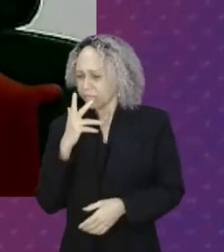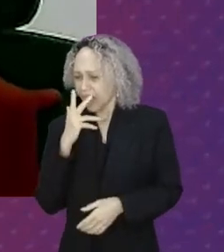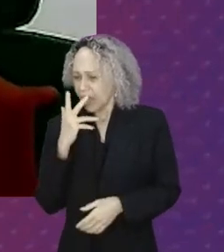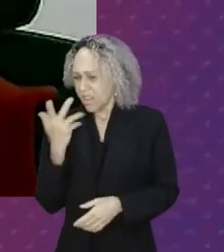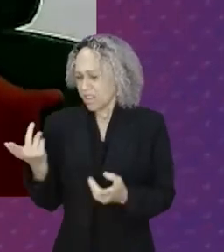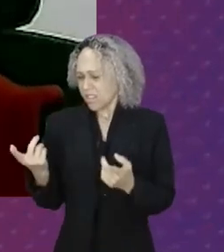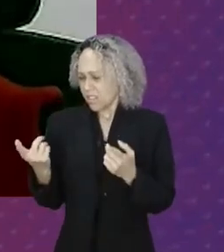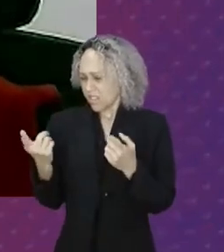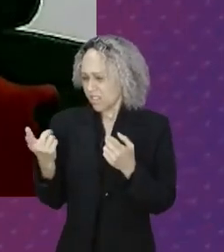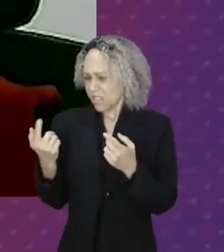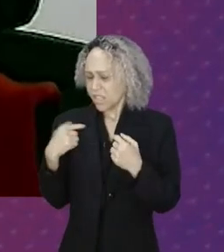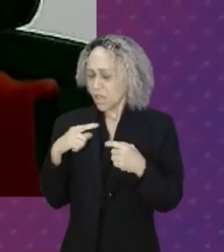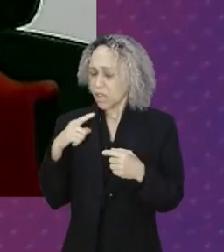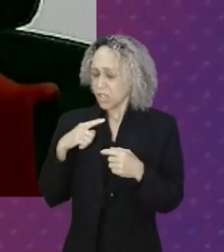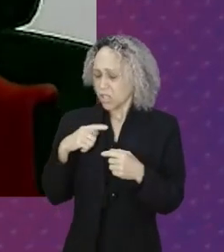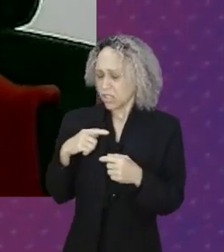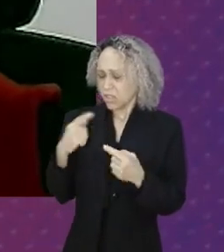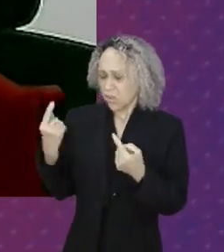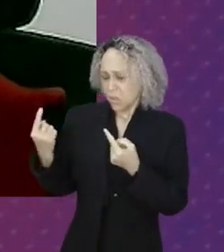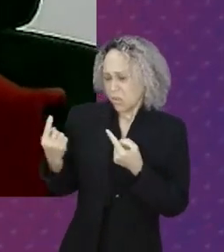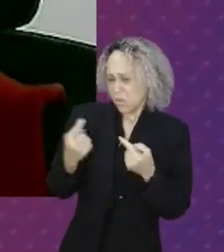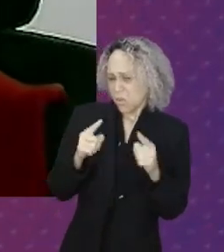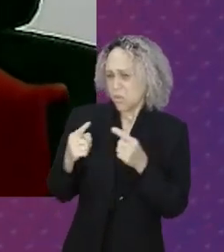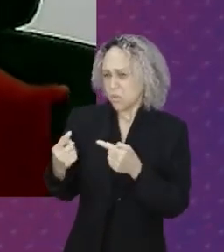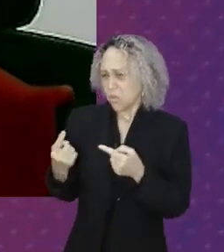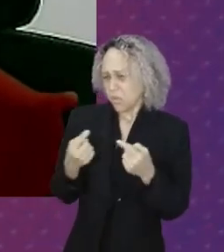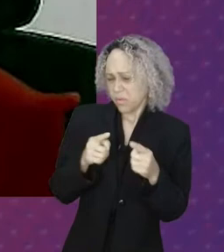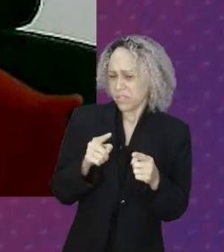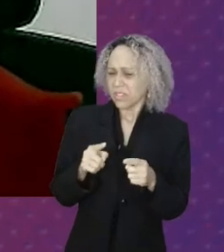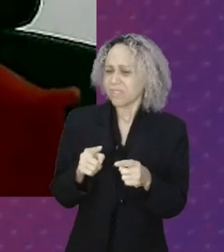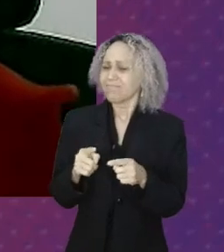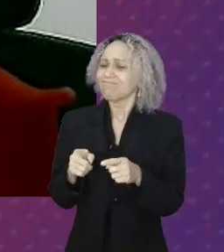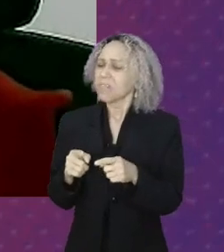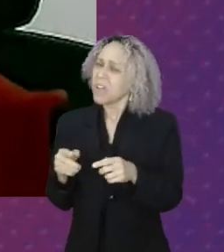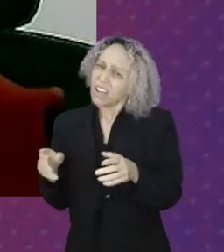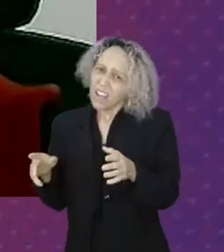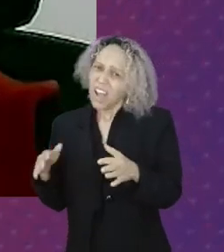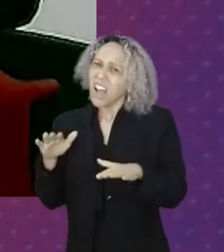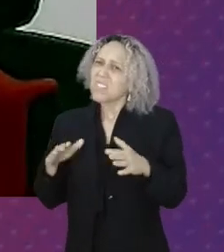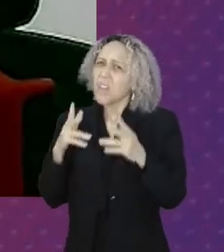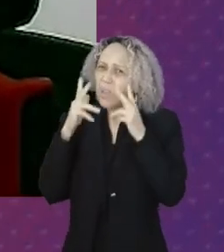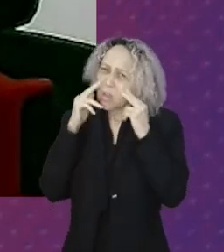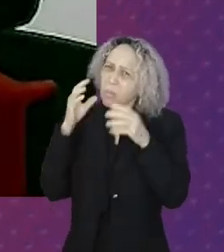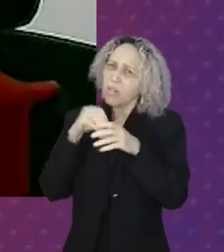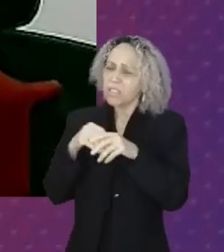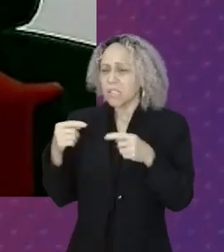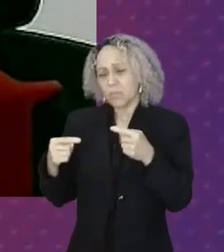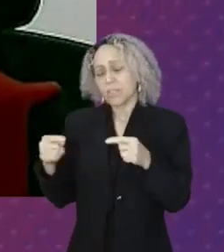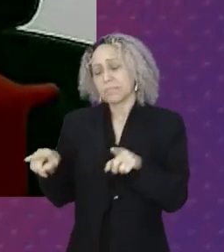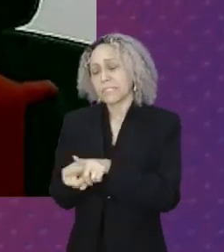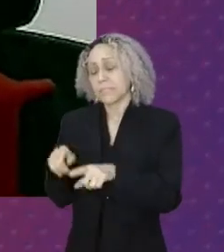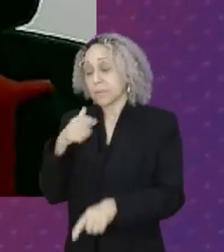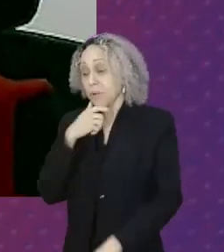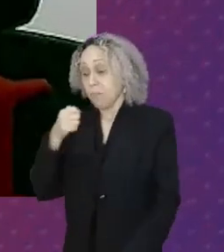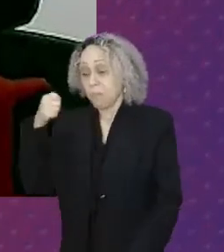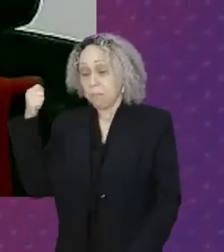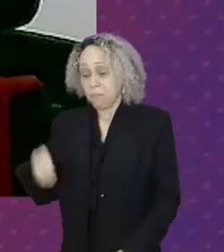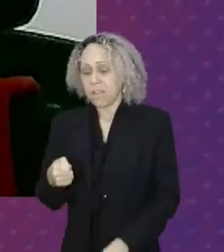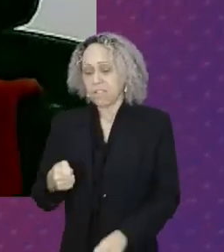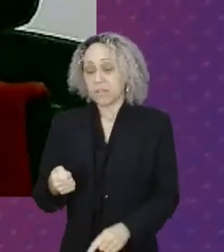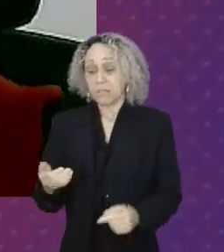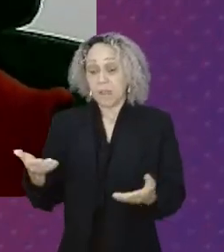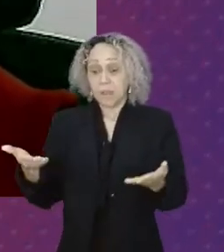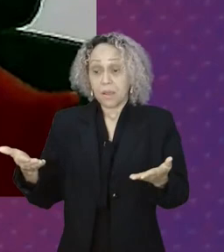Mas que hoje, com esse regramento, nós podemos sim qualificar como violência política de